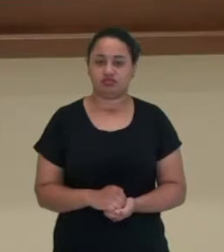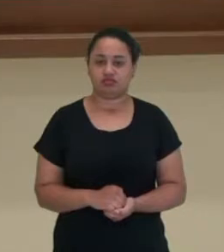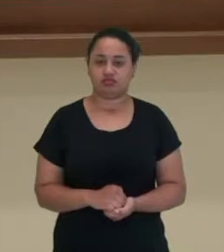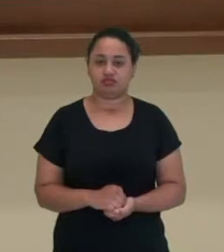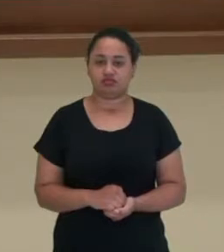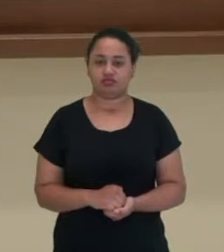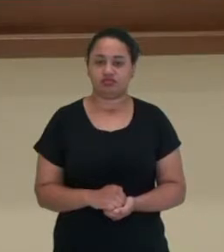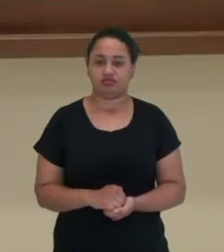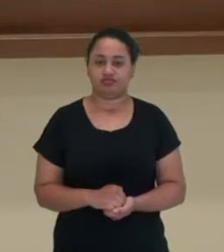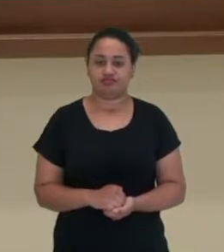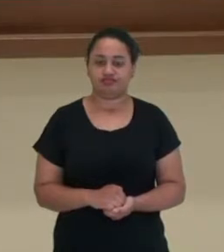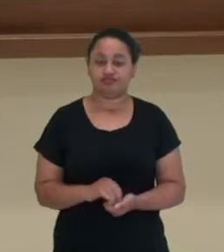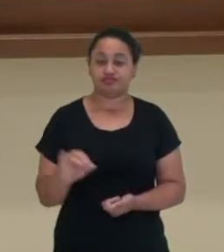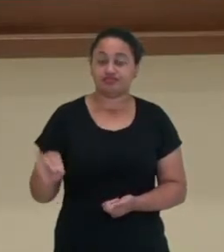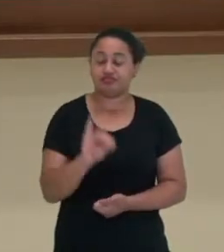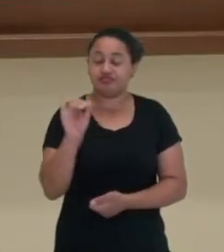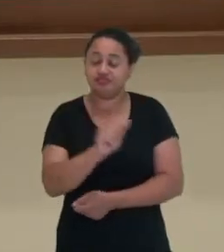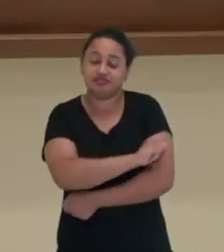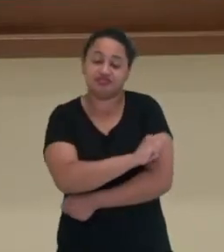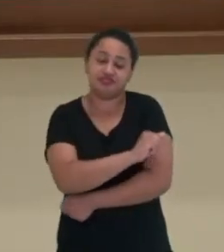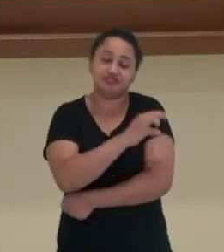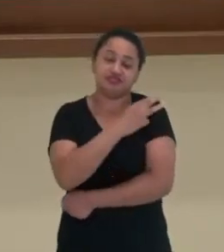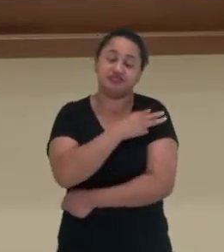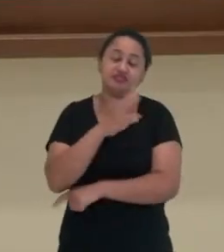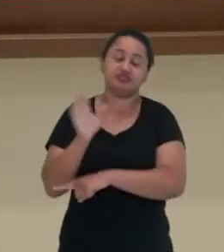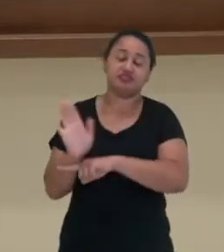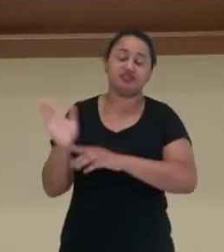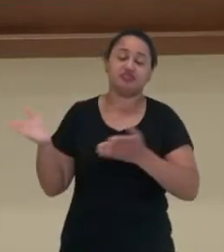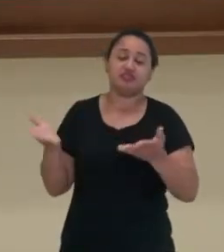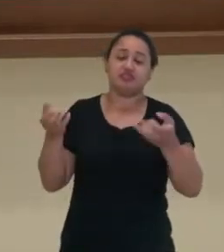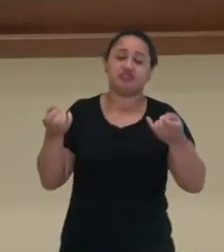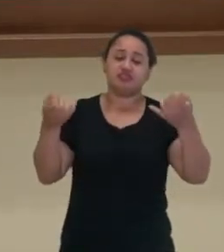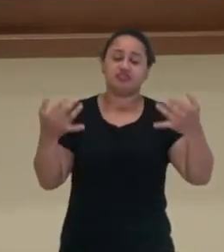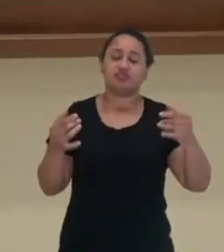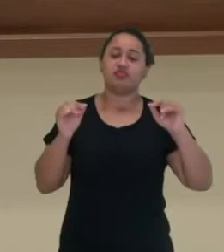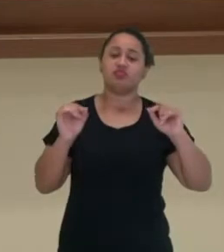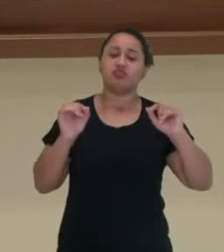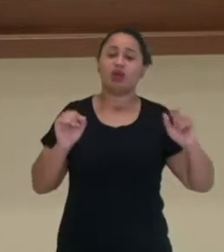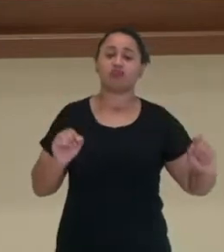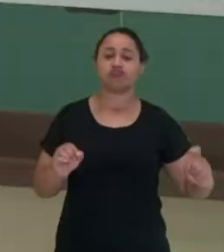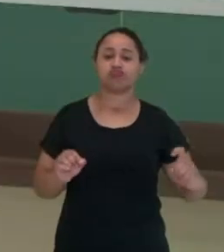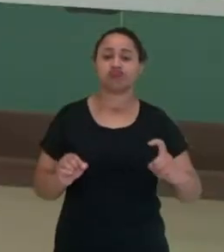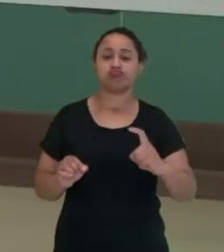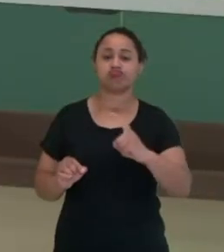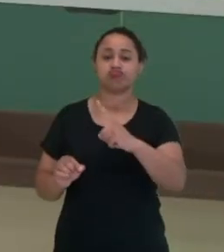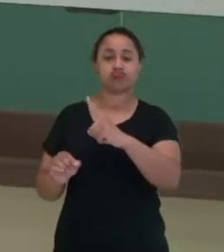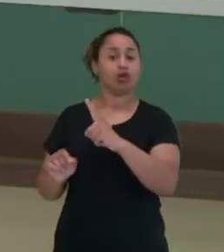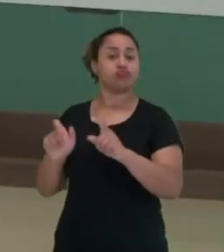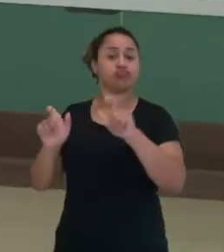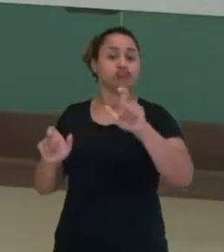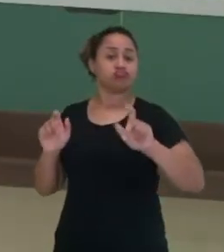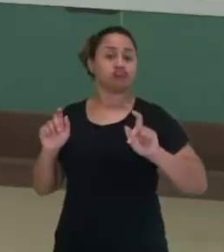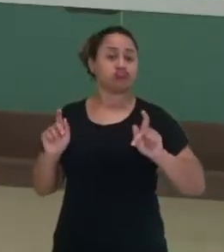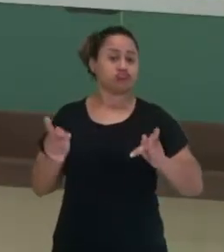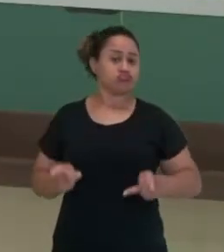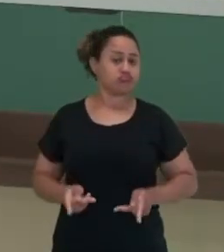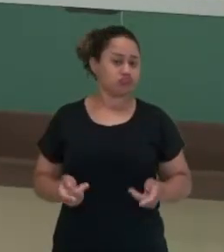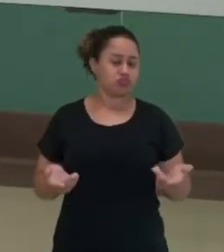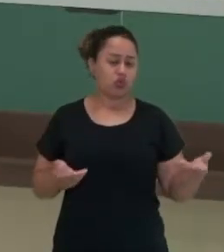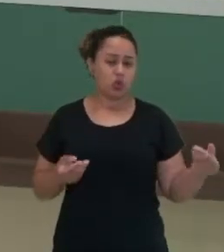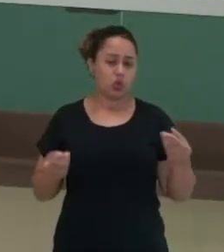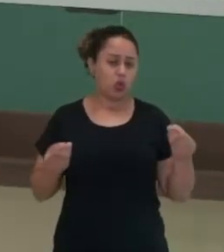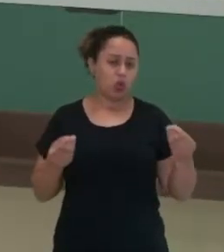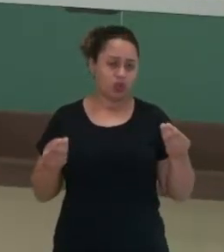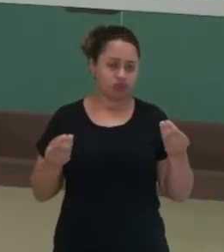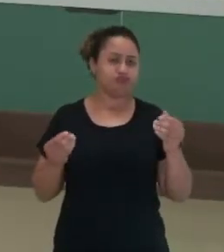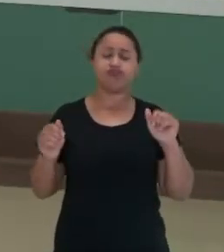Olá, estudantes da terceira série. Nesse vídeo vamos falar sobre evolução humana, evolução dos hominídeos, de modo geral. Como